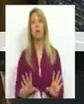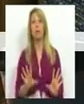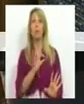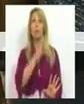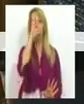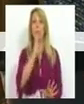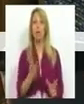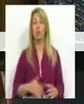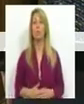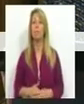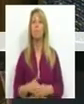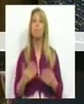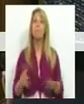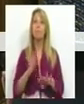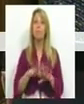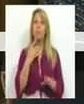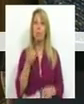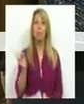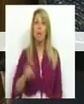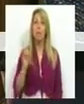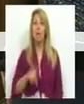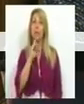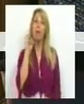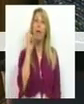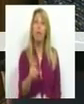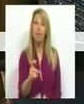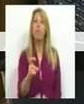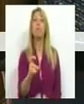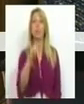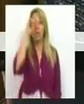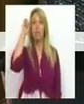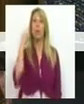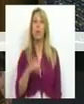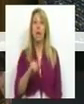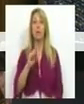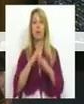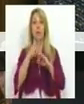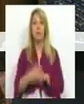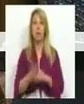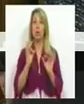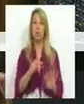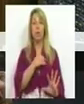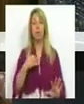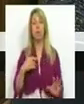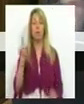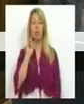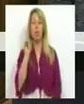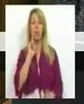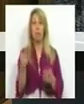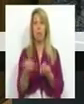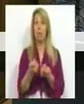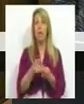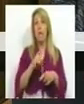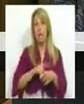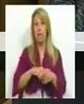parte do Sr. Ministro. Face aos sucessivos alertas de dificuldades de acesso a cuidados de saúde de qualidade, em proximidade e